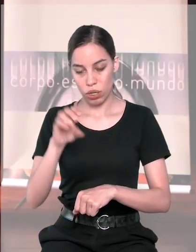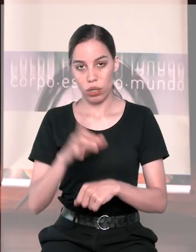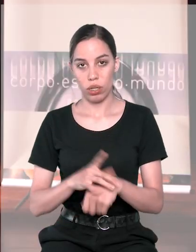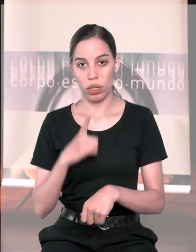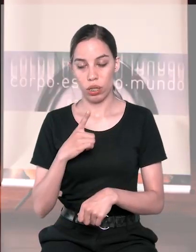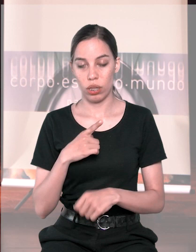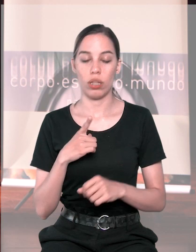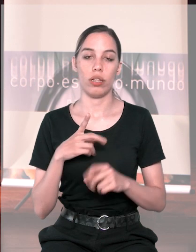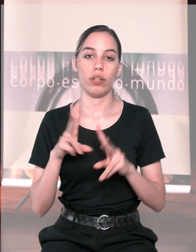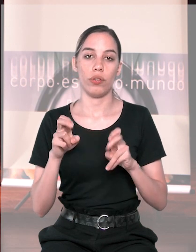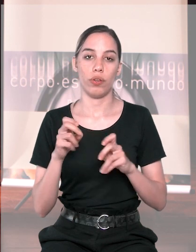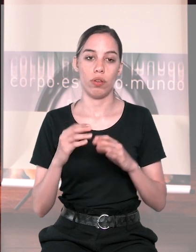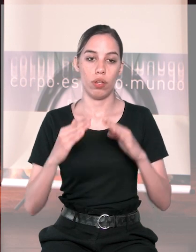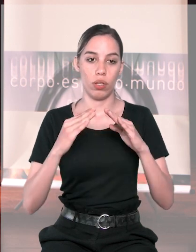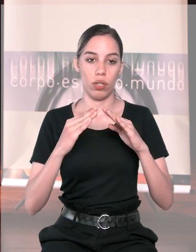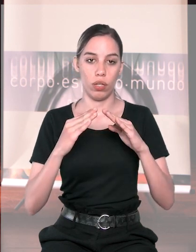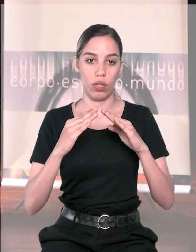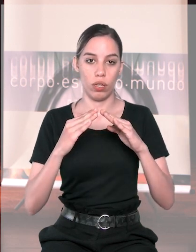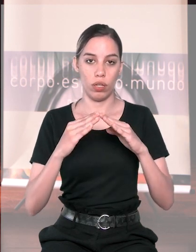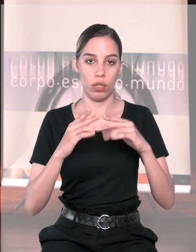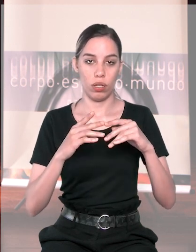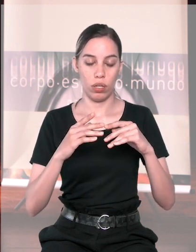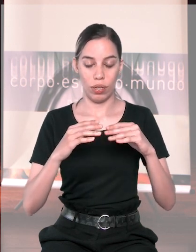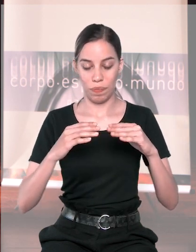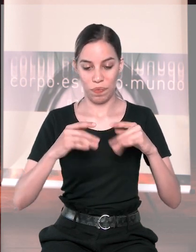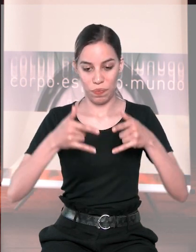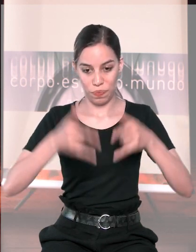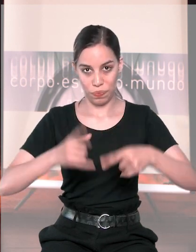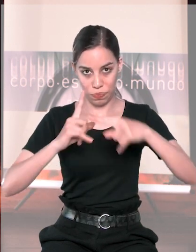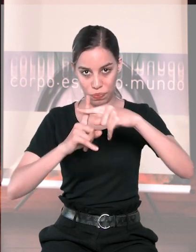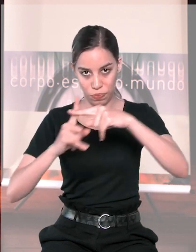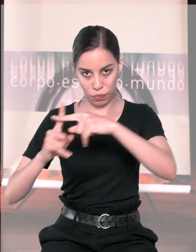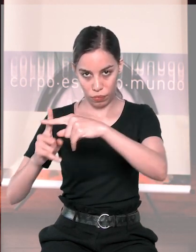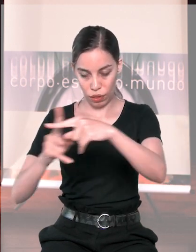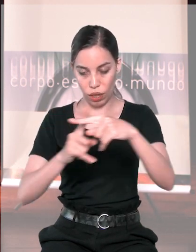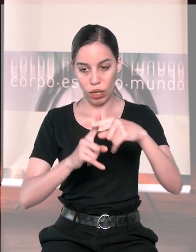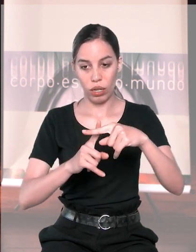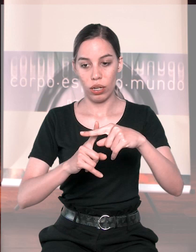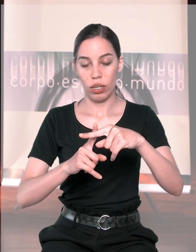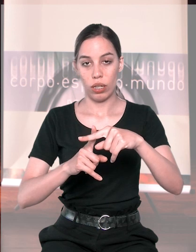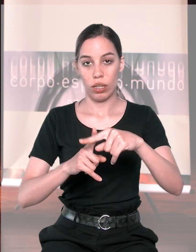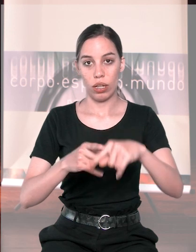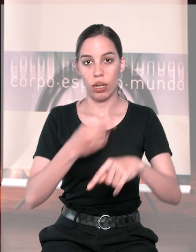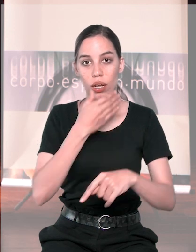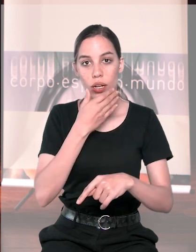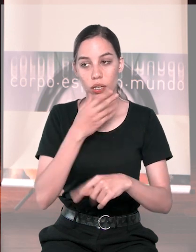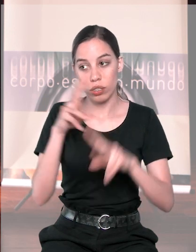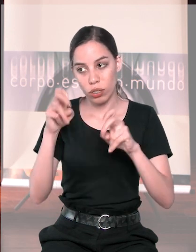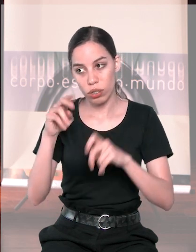né? Onde o Drummond começa a retomar essas